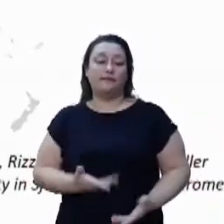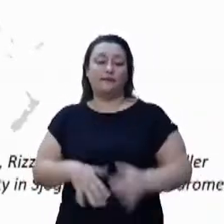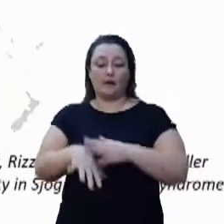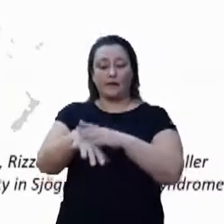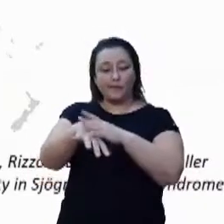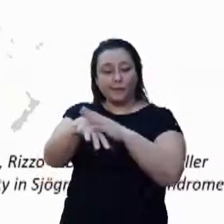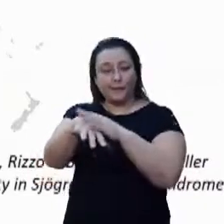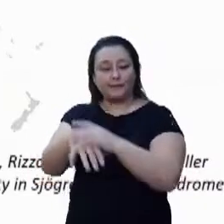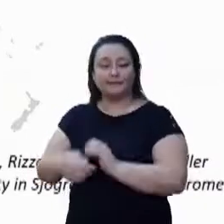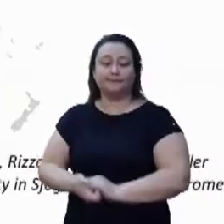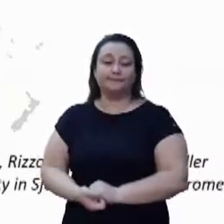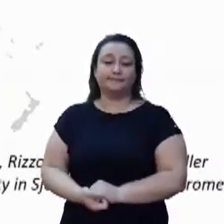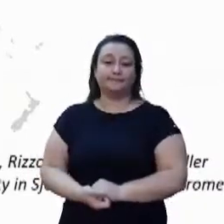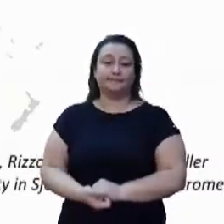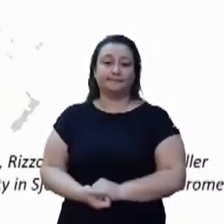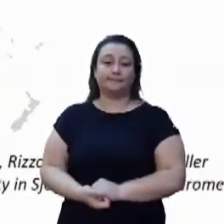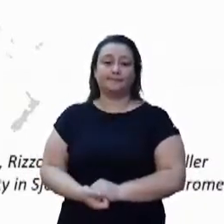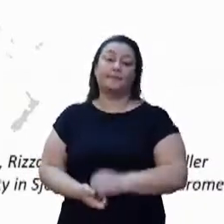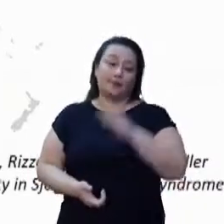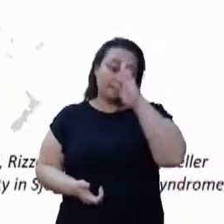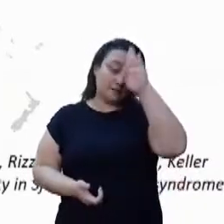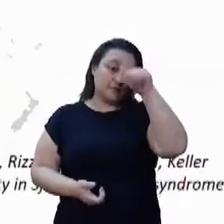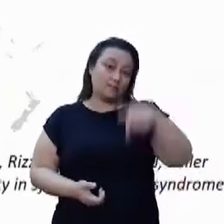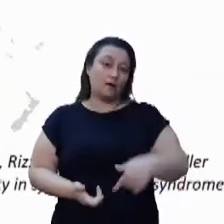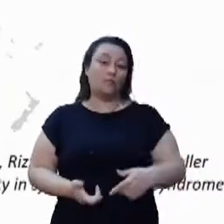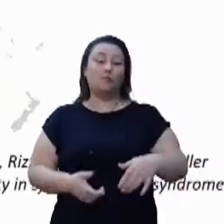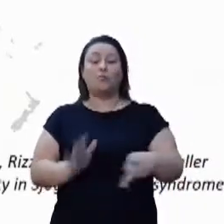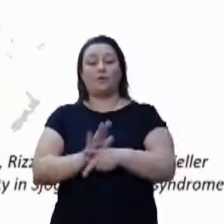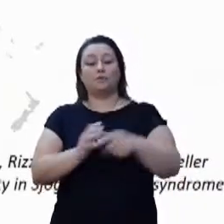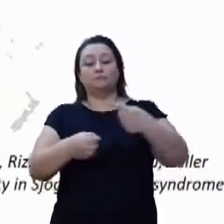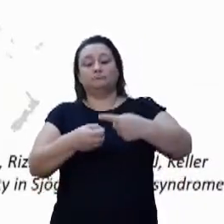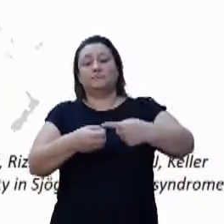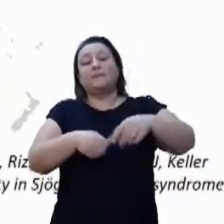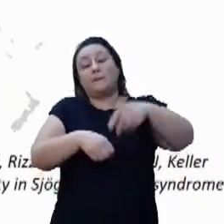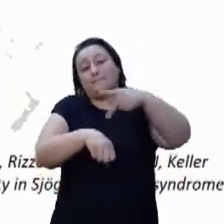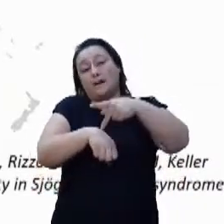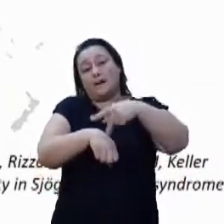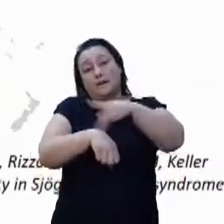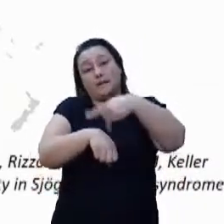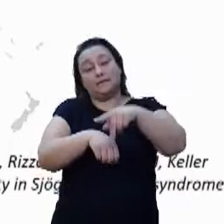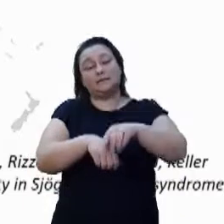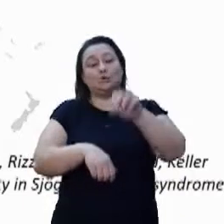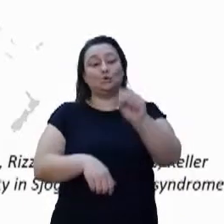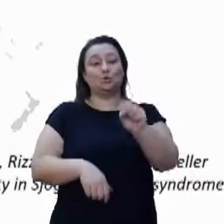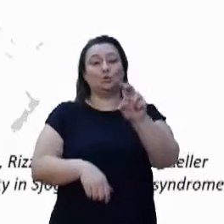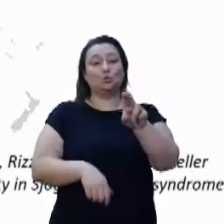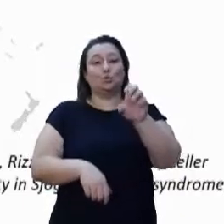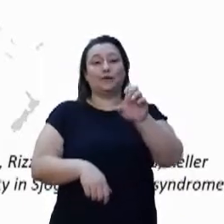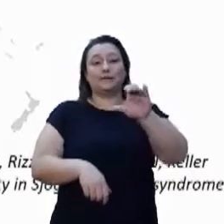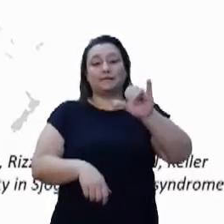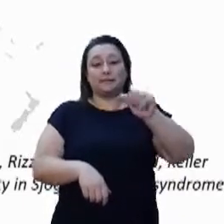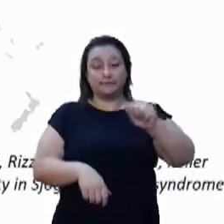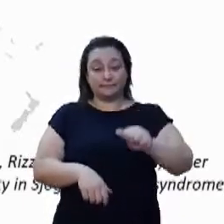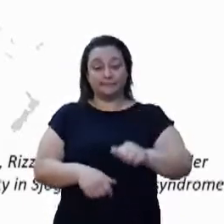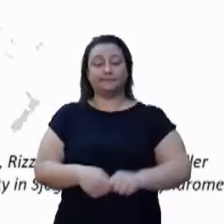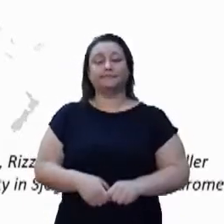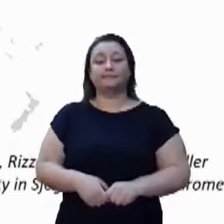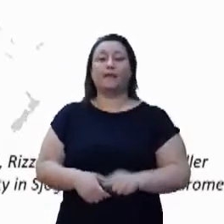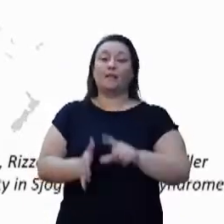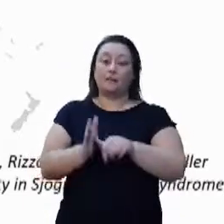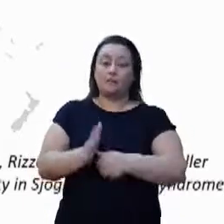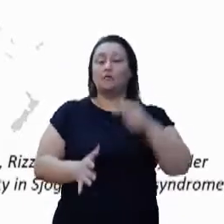de Sjögren-Larsson. Destaque, obviamente, vai para a Suécia, maior número de descrição, seguido dos